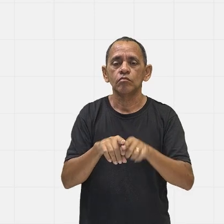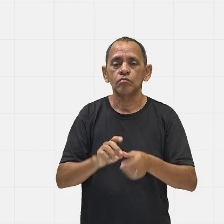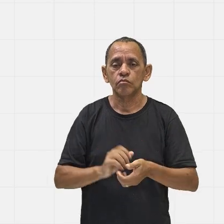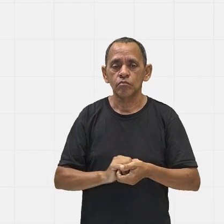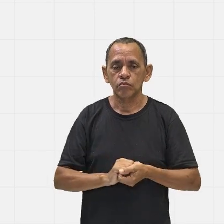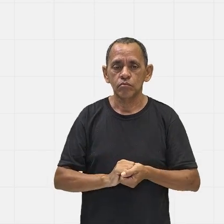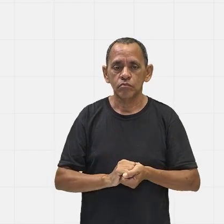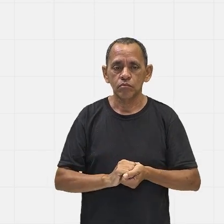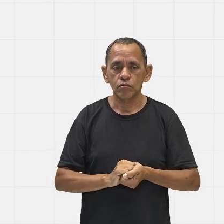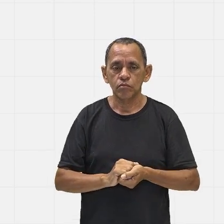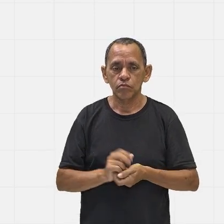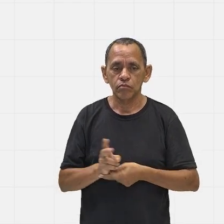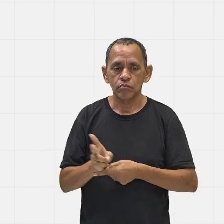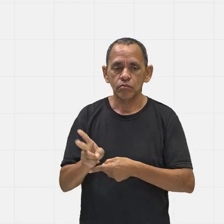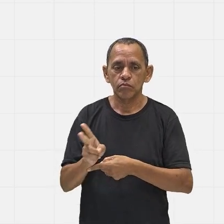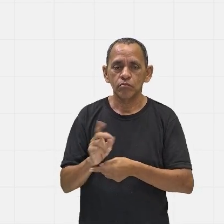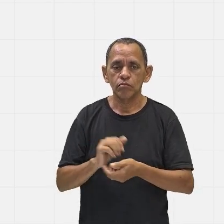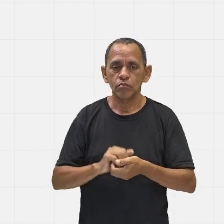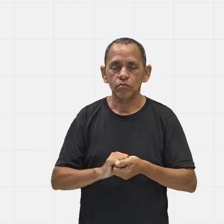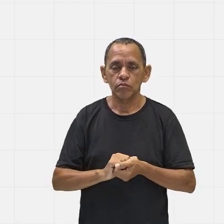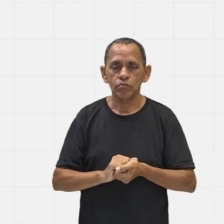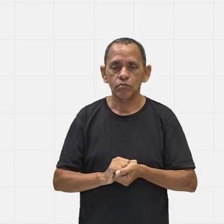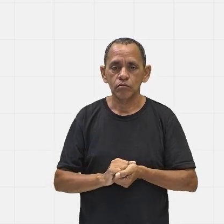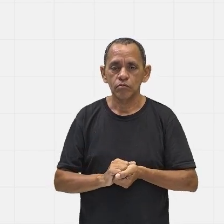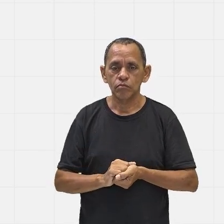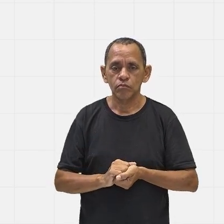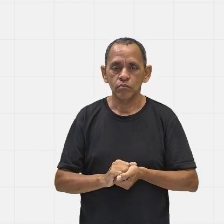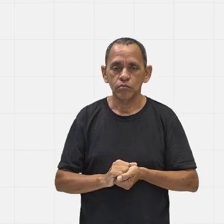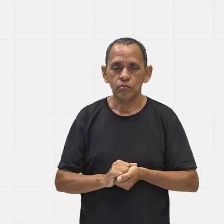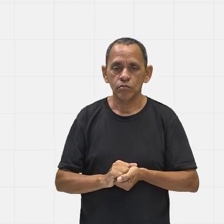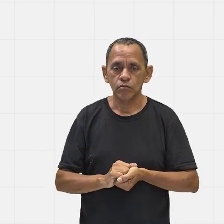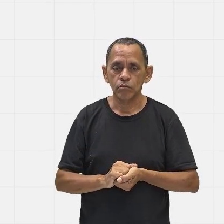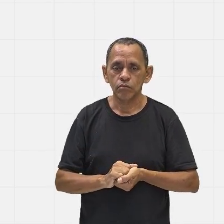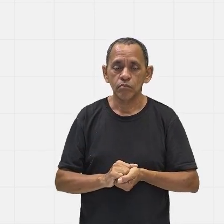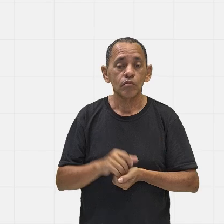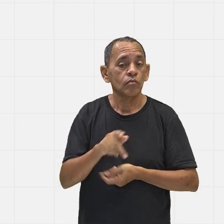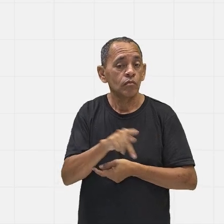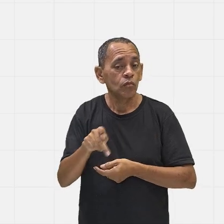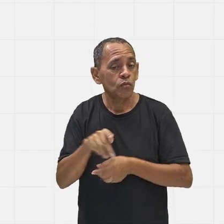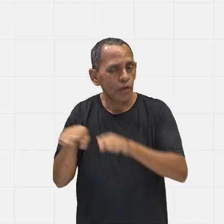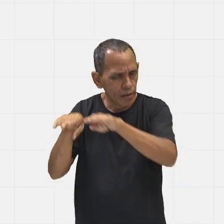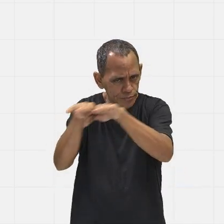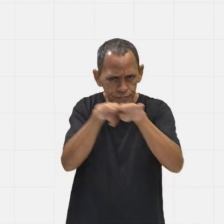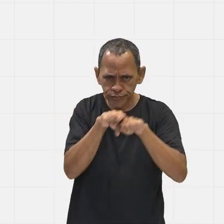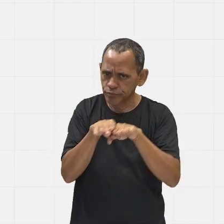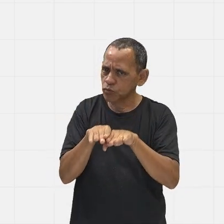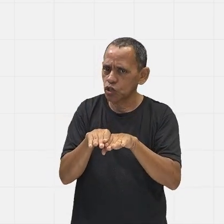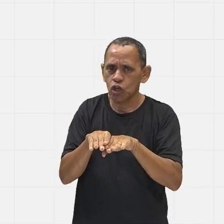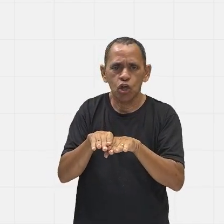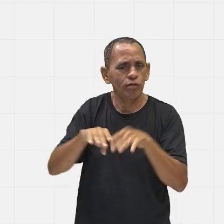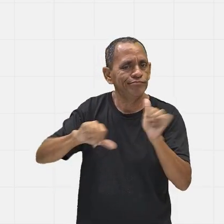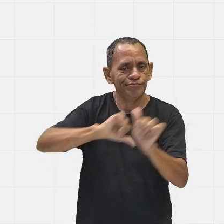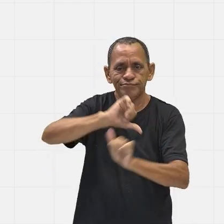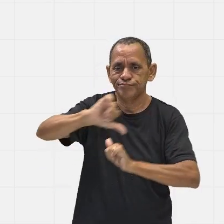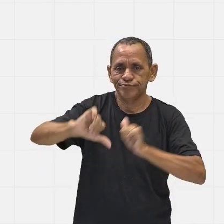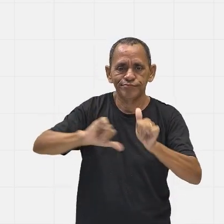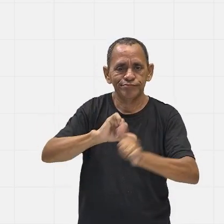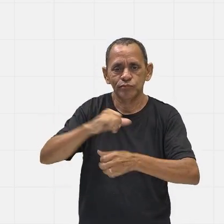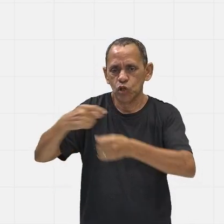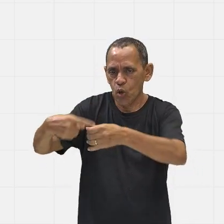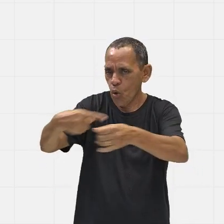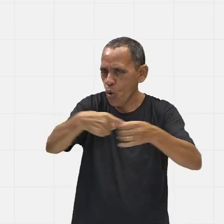ao IPTV. A senha, professores, essa senha ela é padrão, ela não muda, tá? Para nenhum município.